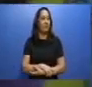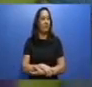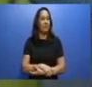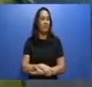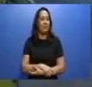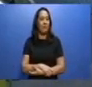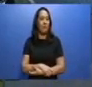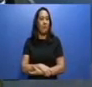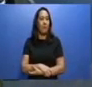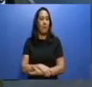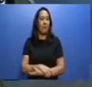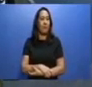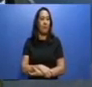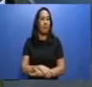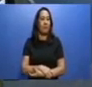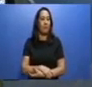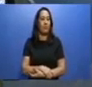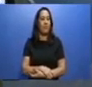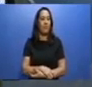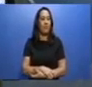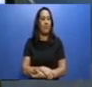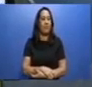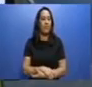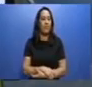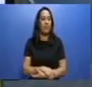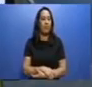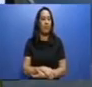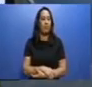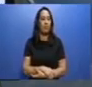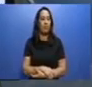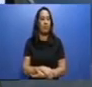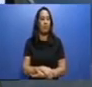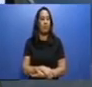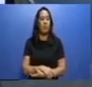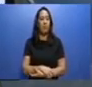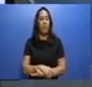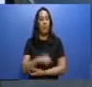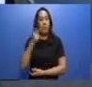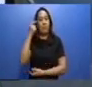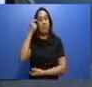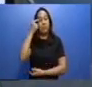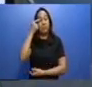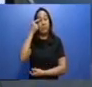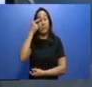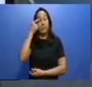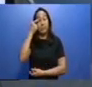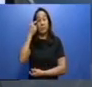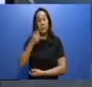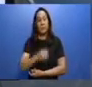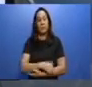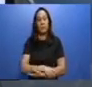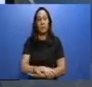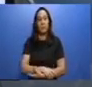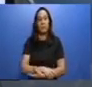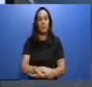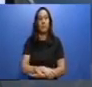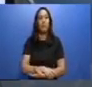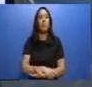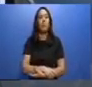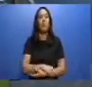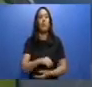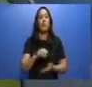Fora isso, o formato é paralelepípedo, mas tem muito mais coisa aqui, né, nessa obra dele. Das